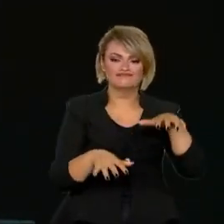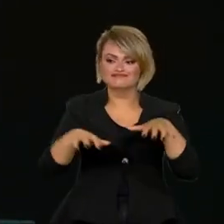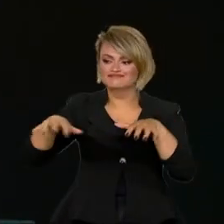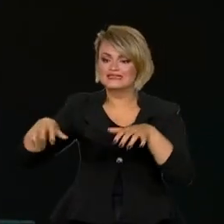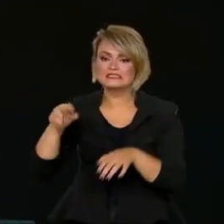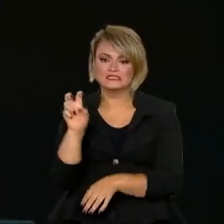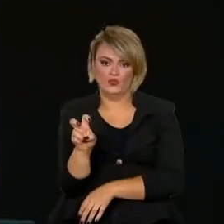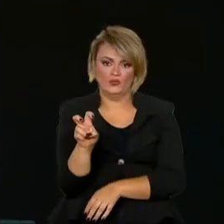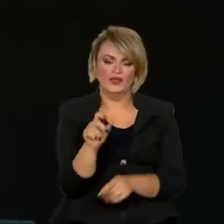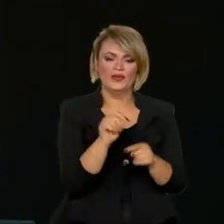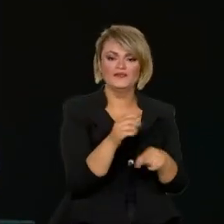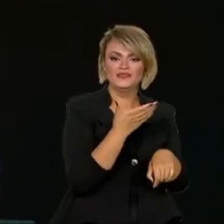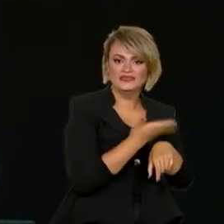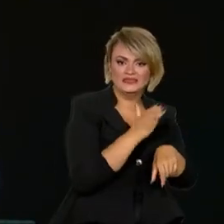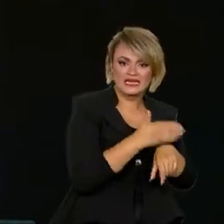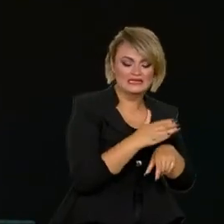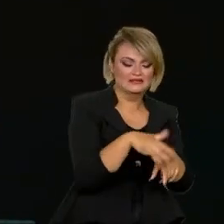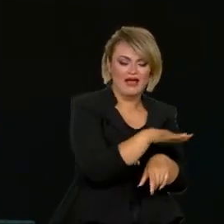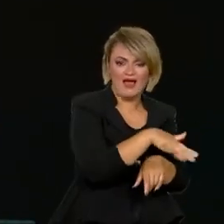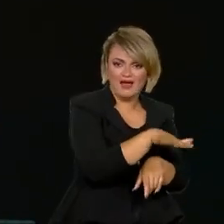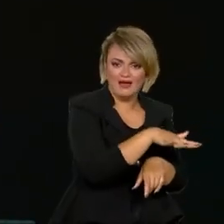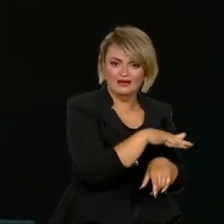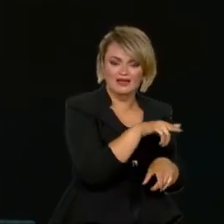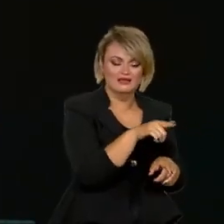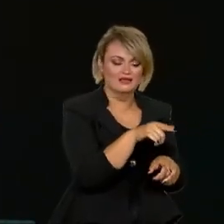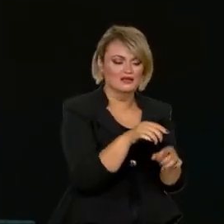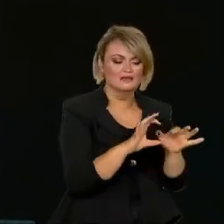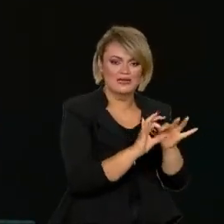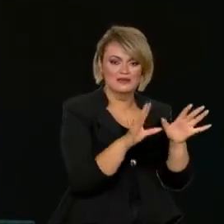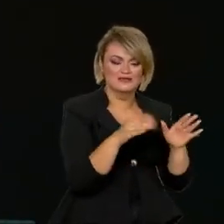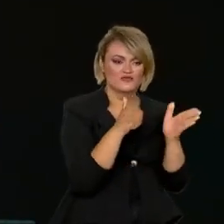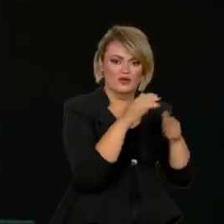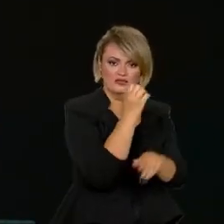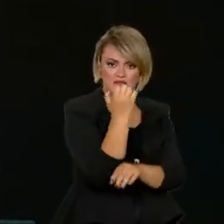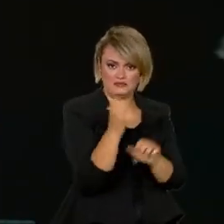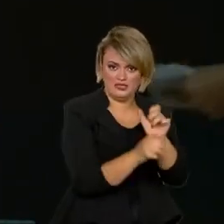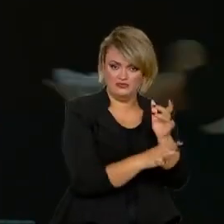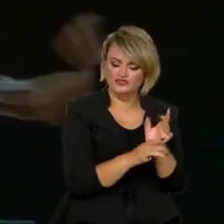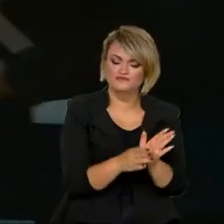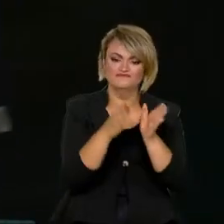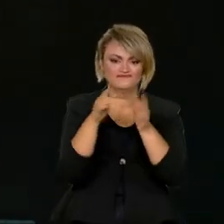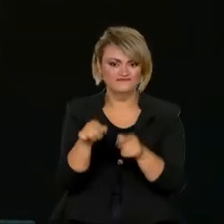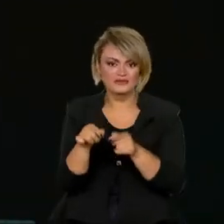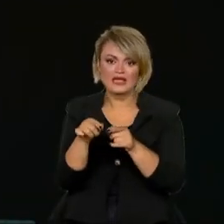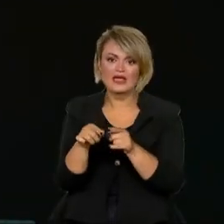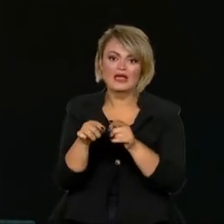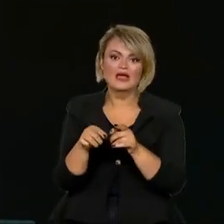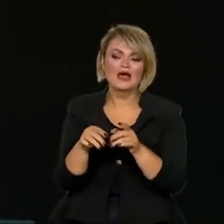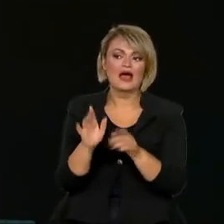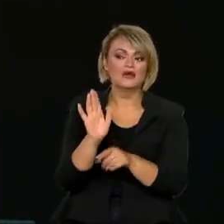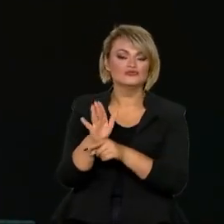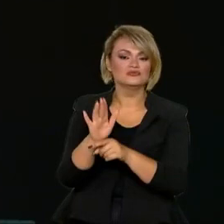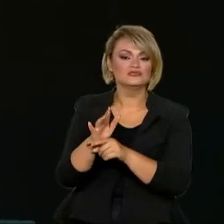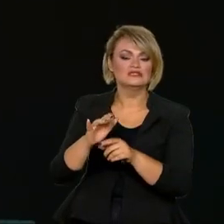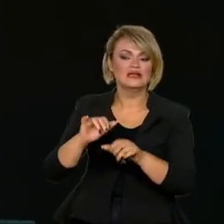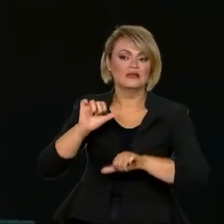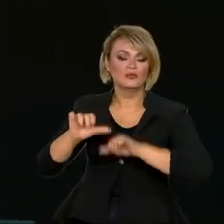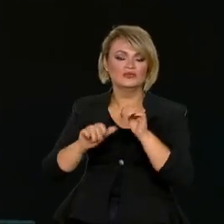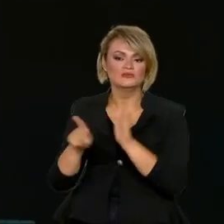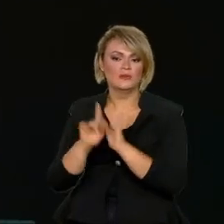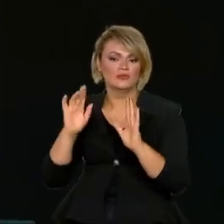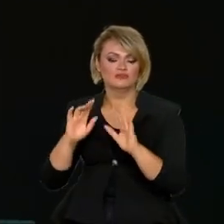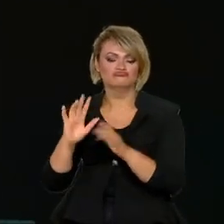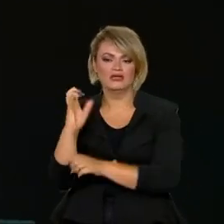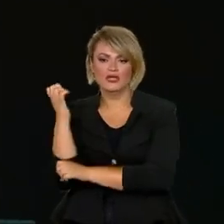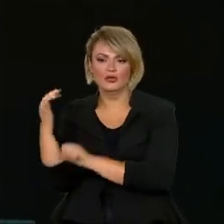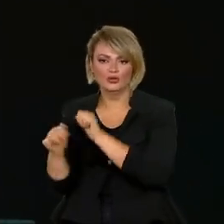principais aí: o aperfeiçoamento do ambiente regulatório e do licenciamento ambiental, os incentivos à transição ecológica,